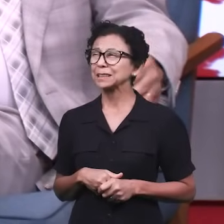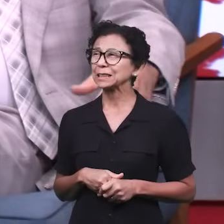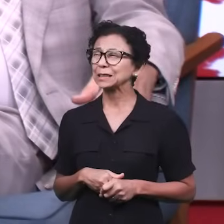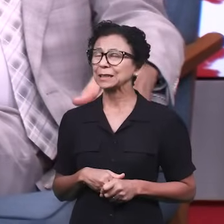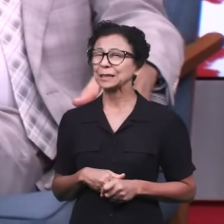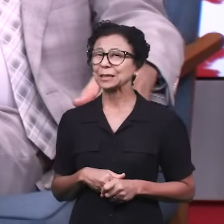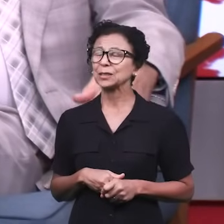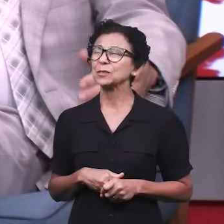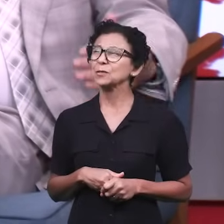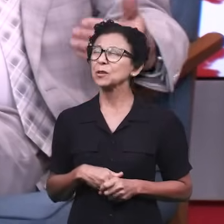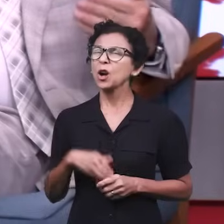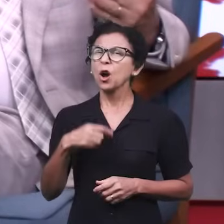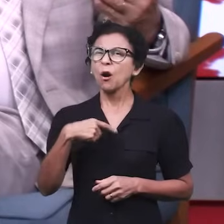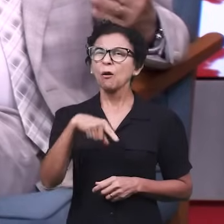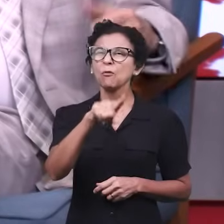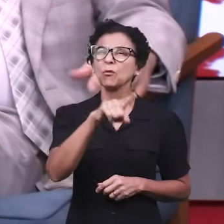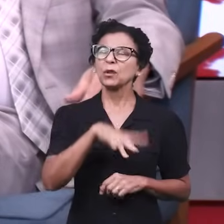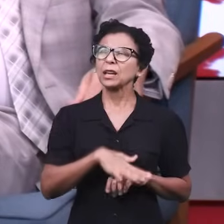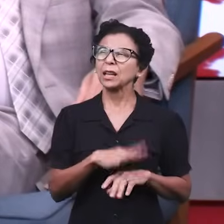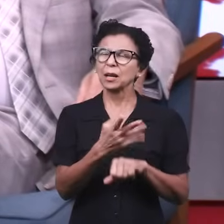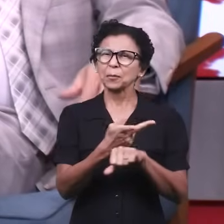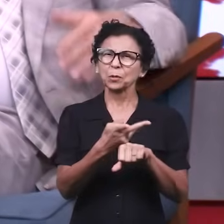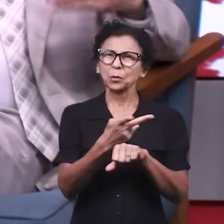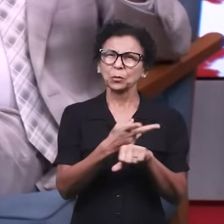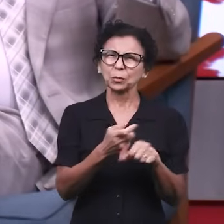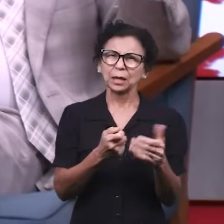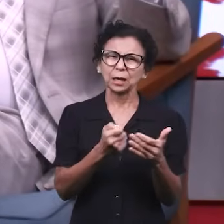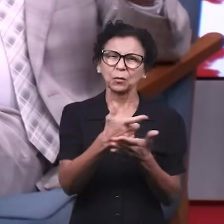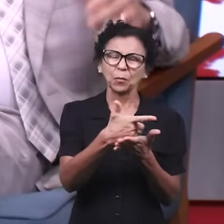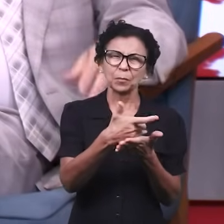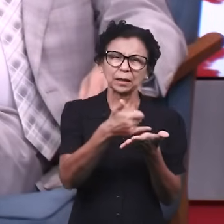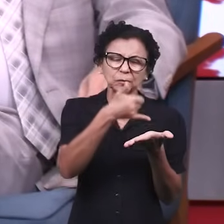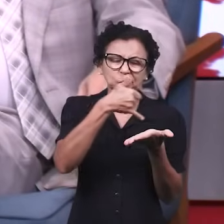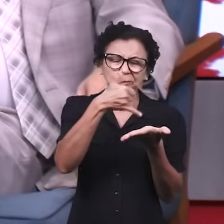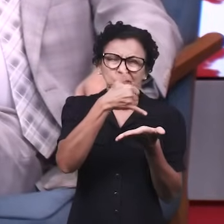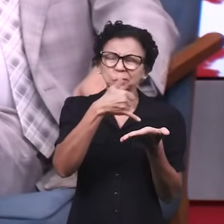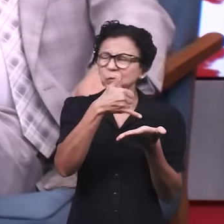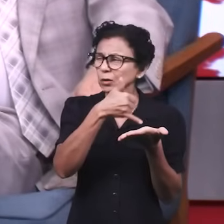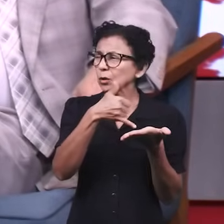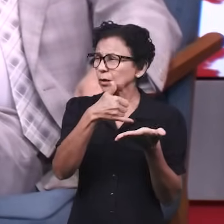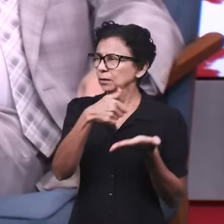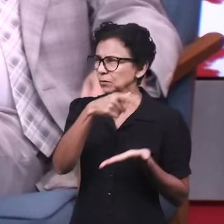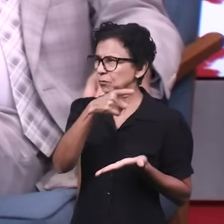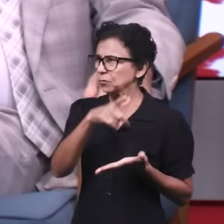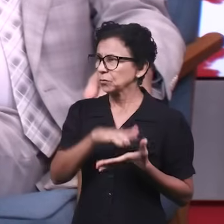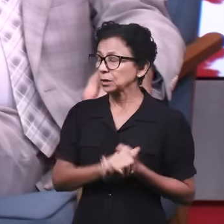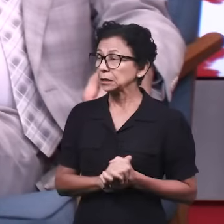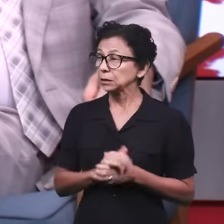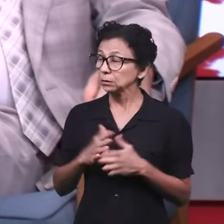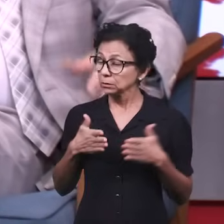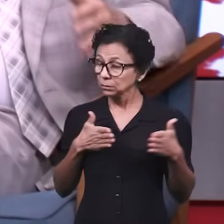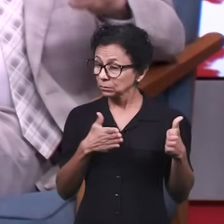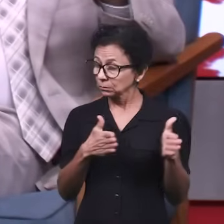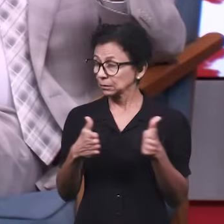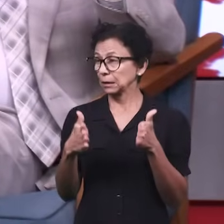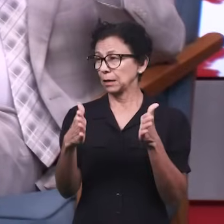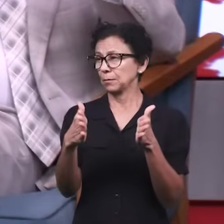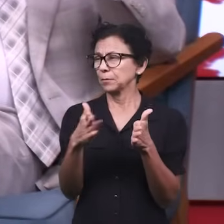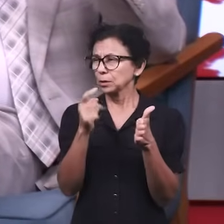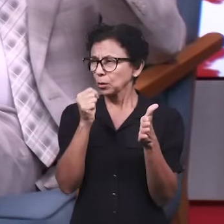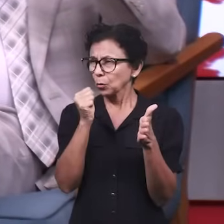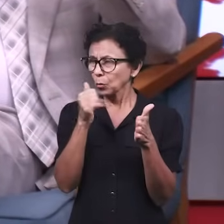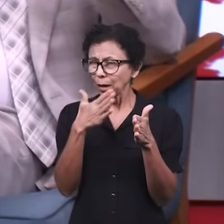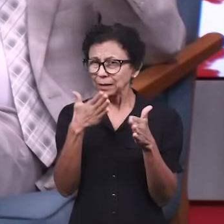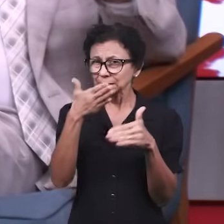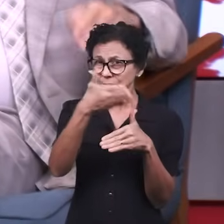às drogas. E eu me dirigia a um lugar que eu sempre ia para comprar drogas. No caminho,